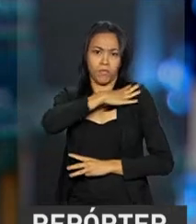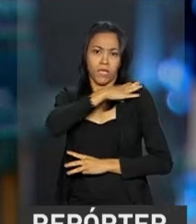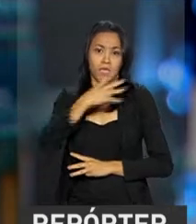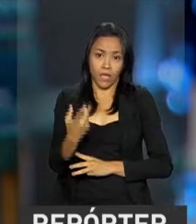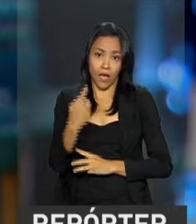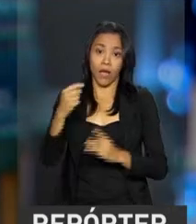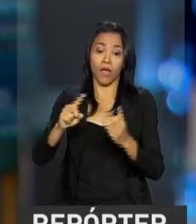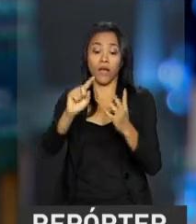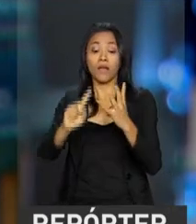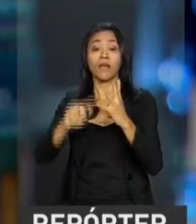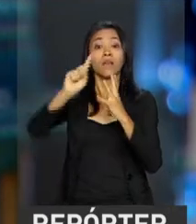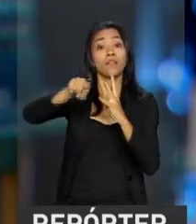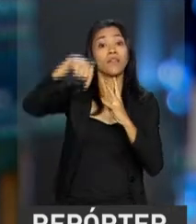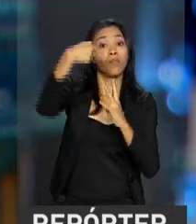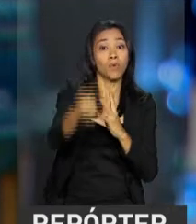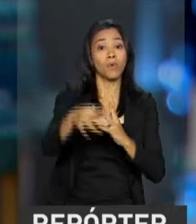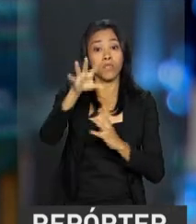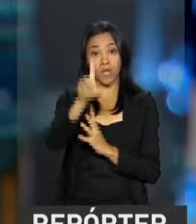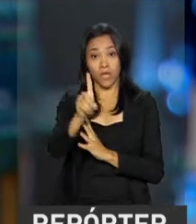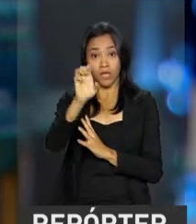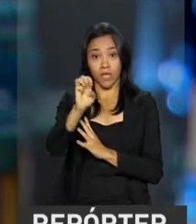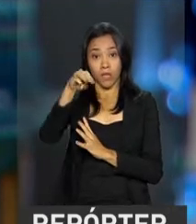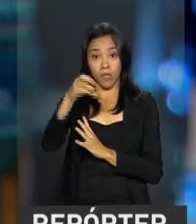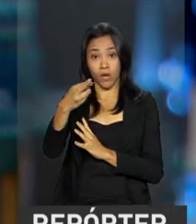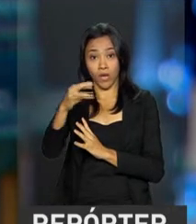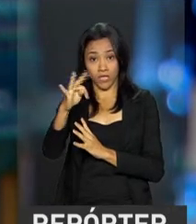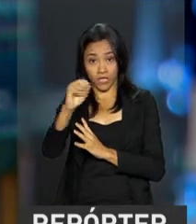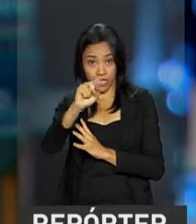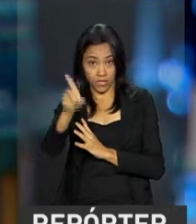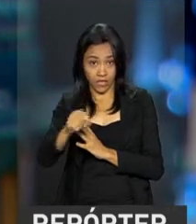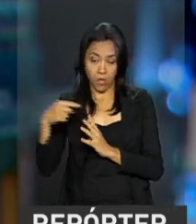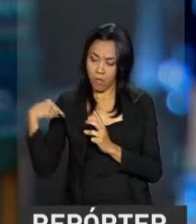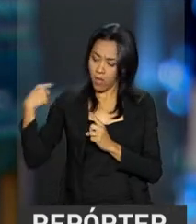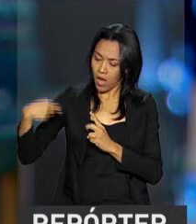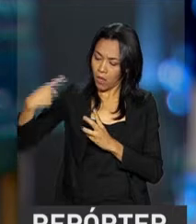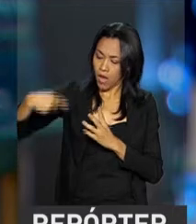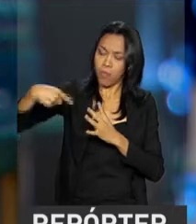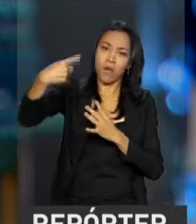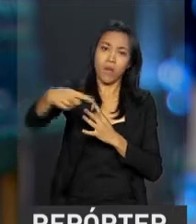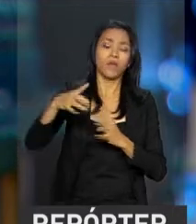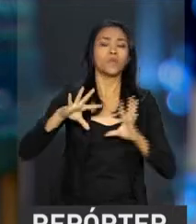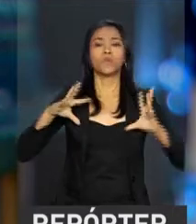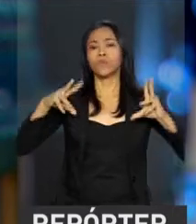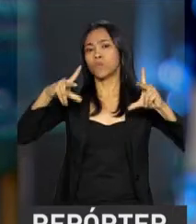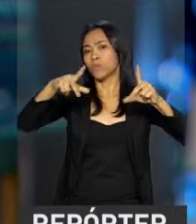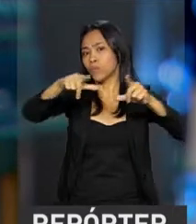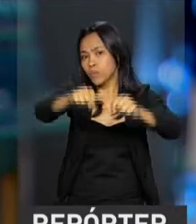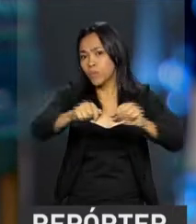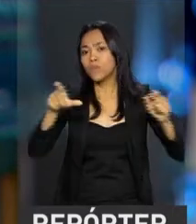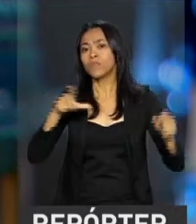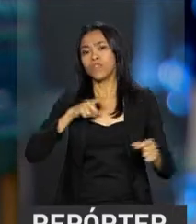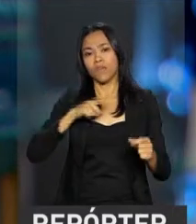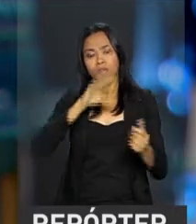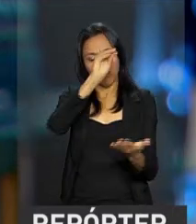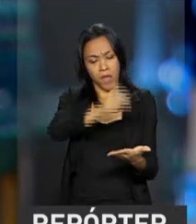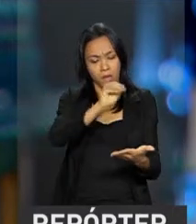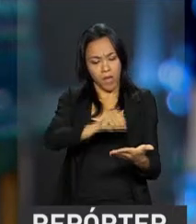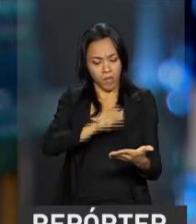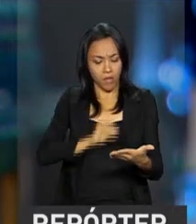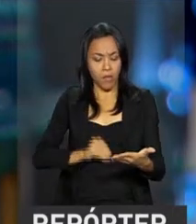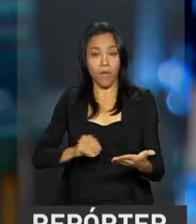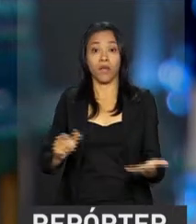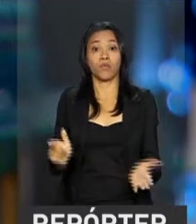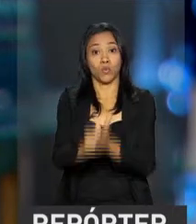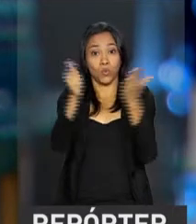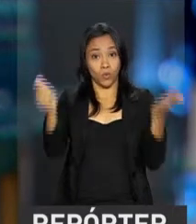democratização é todos esses atos tiveram a sua certidão de nascimento publicada é pelo diário